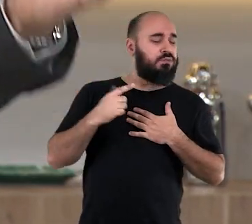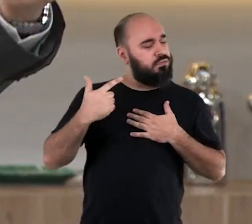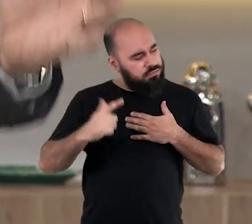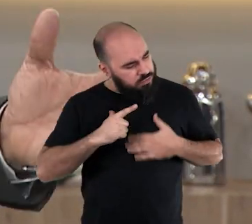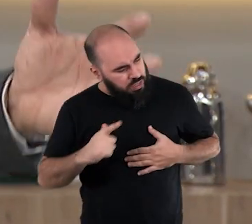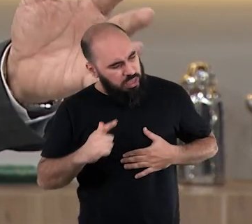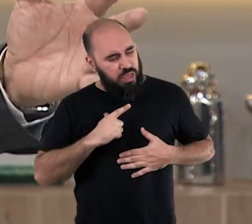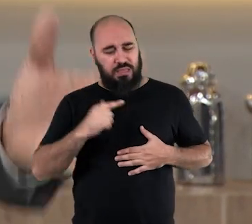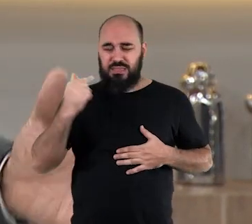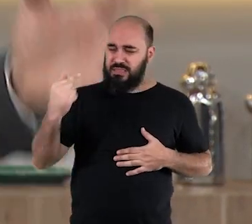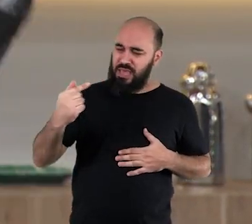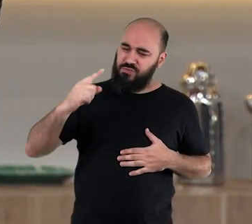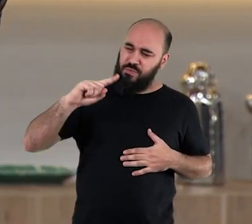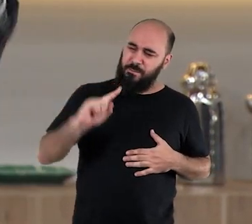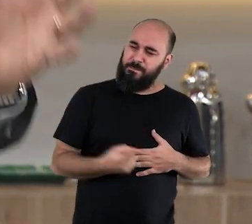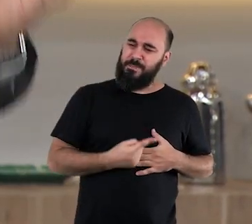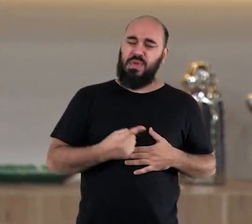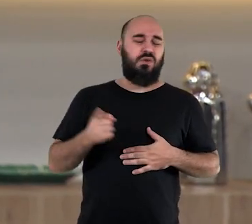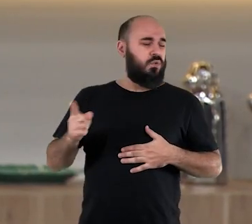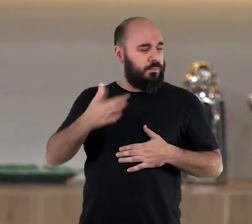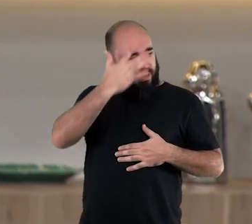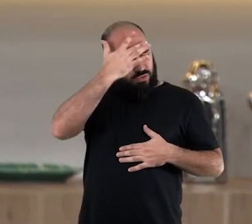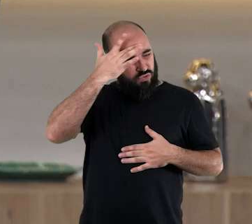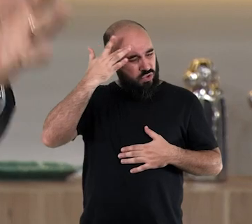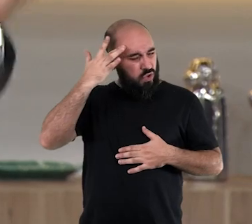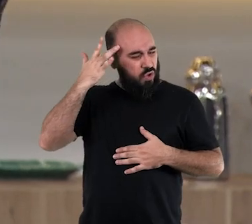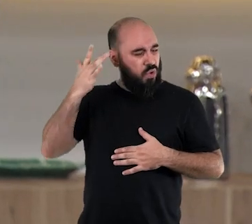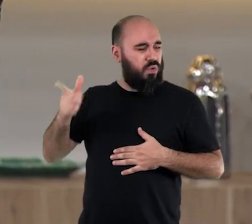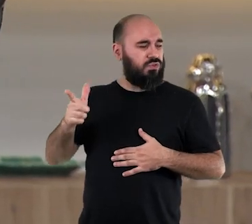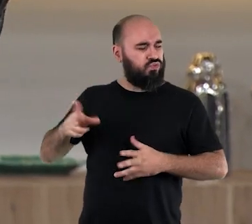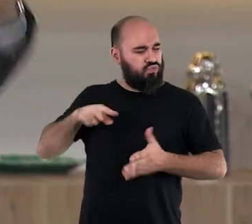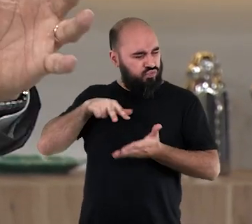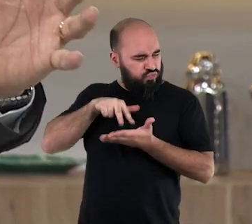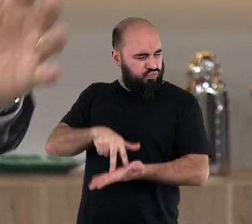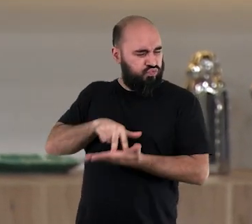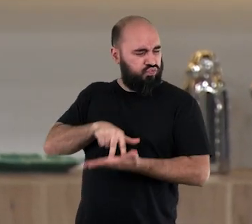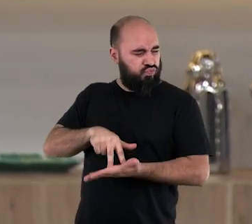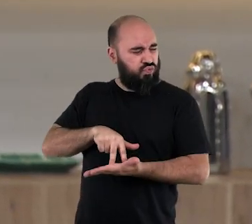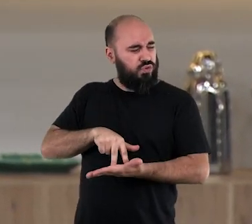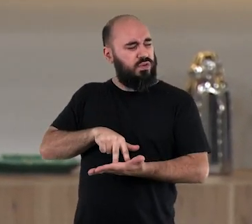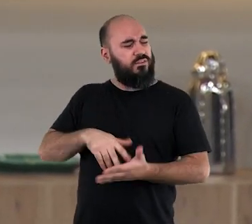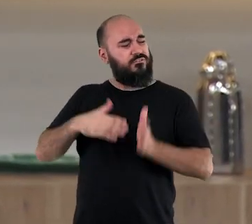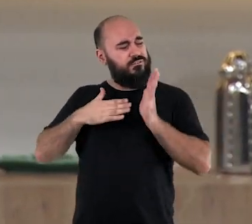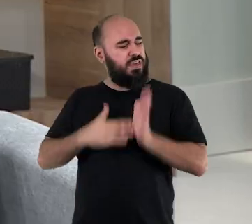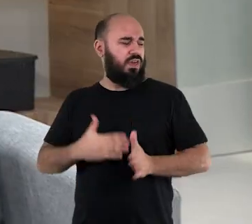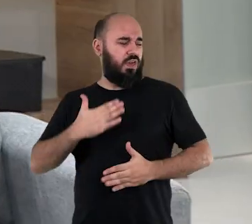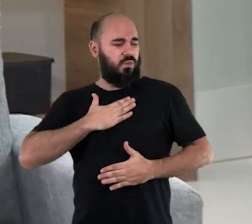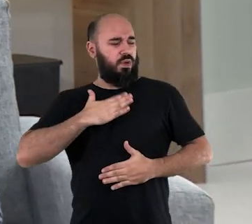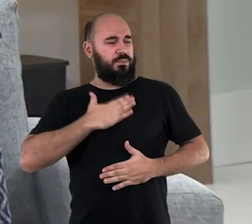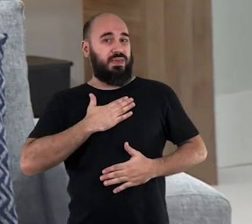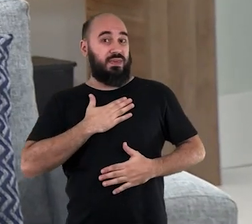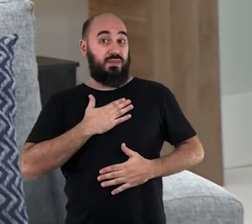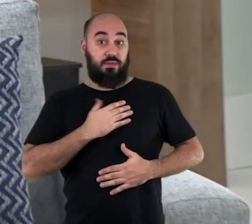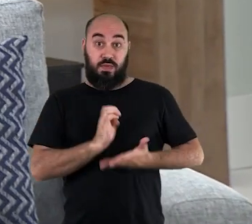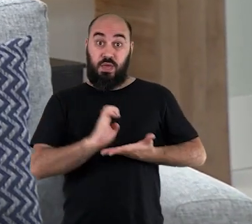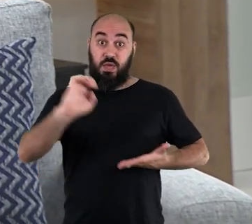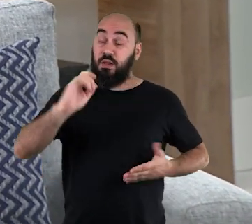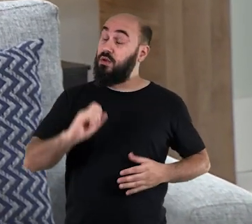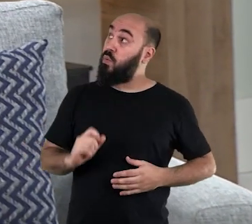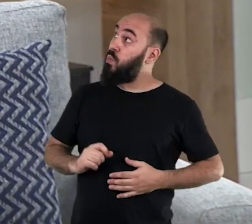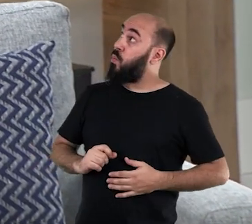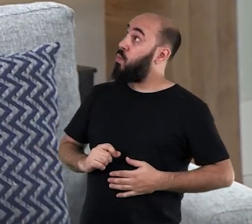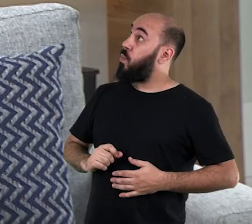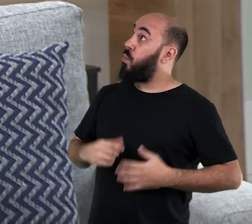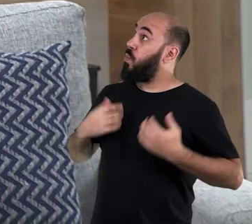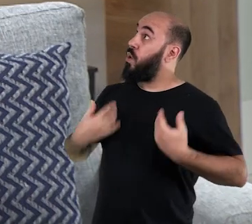Israel 7 mil cujos joelhos não se dobraram diante de Baal. Quantas vezes o inimigo tenta